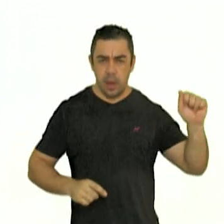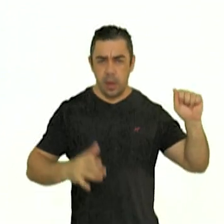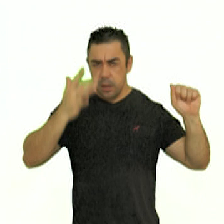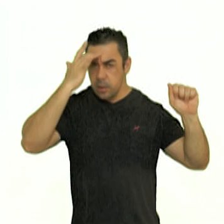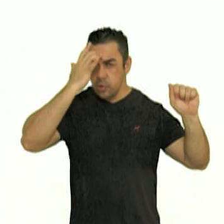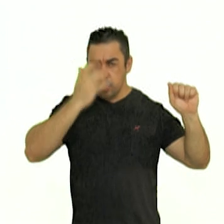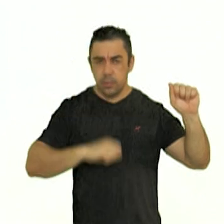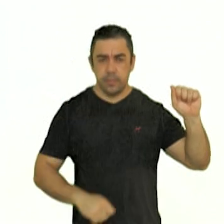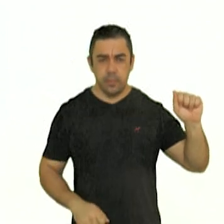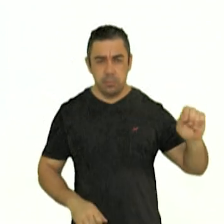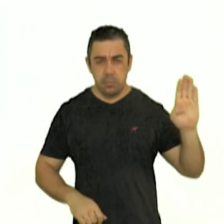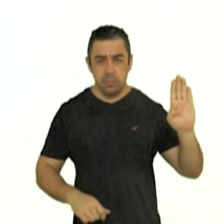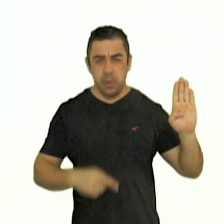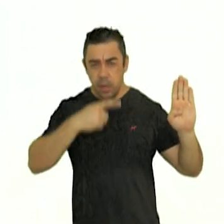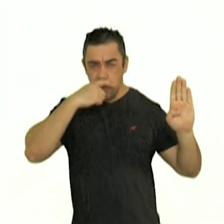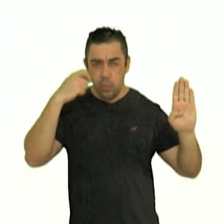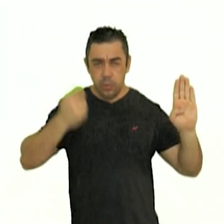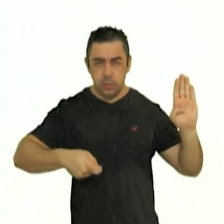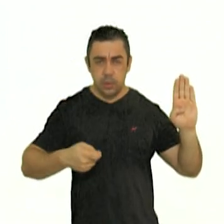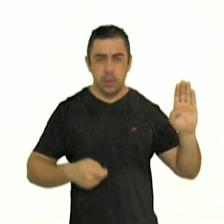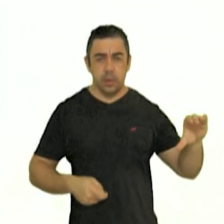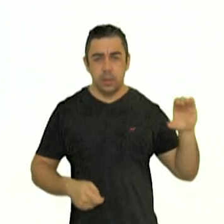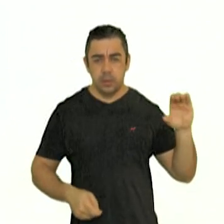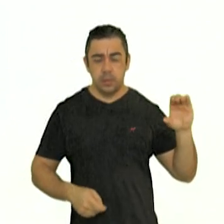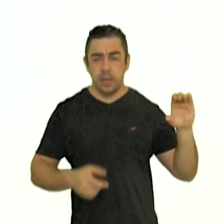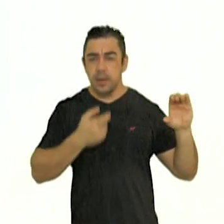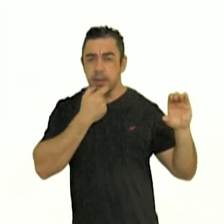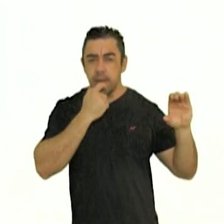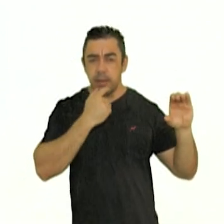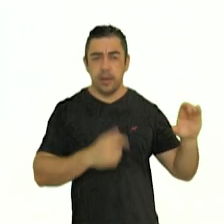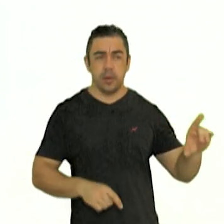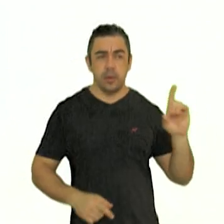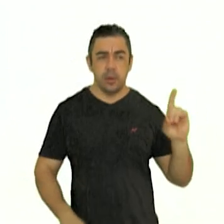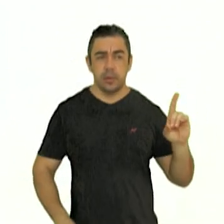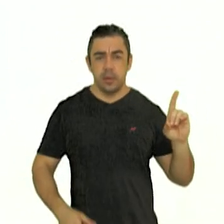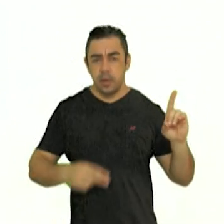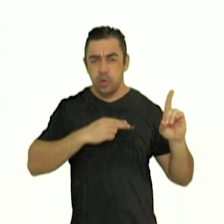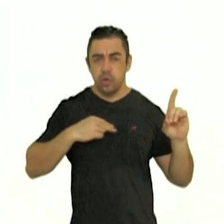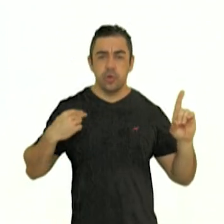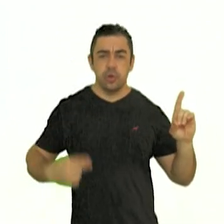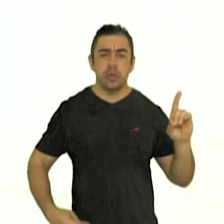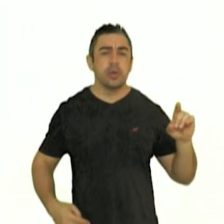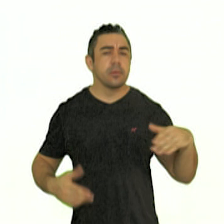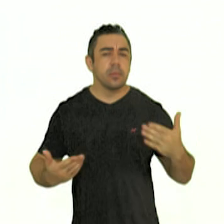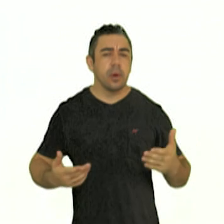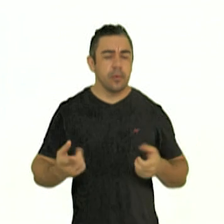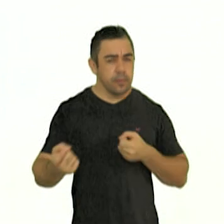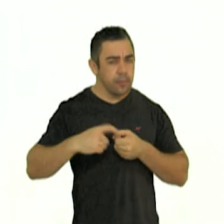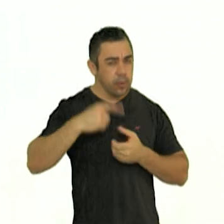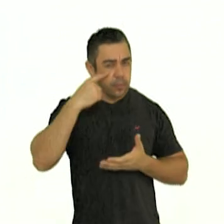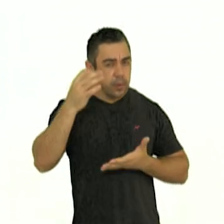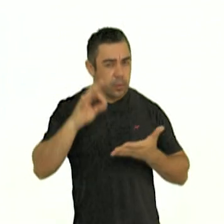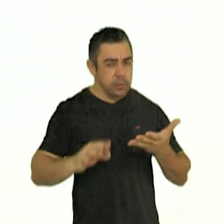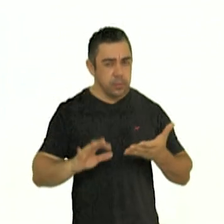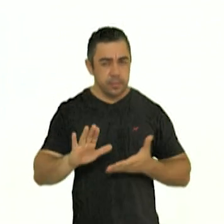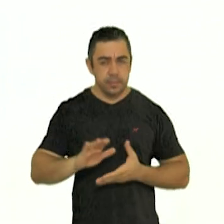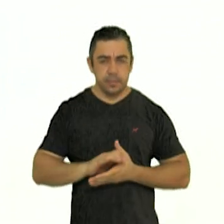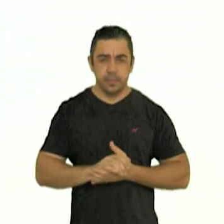Índia, letra B, a Rússia, letra C, a Inglaterra ou letra D, a China. A gente já volta para corrigir.